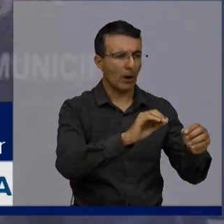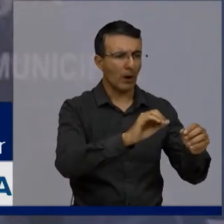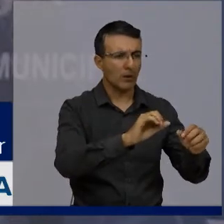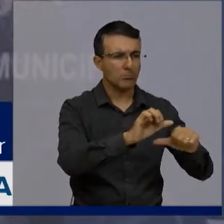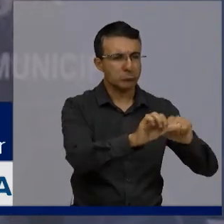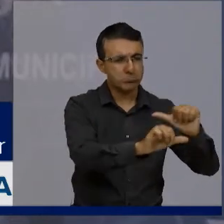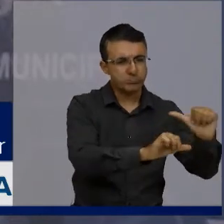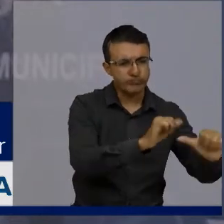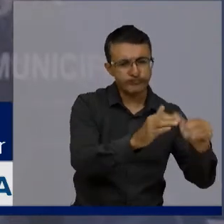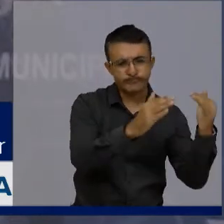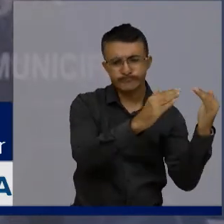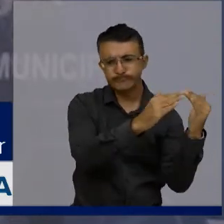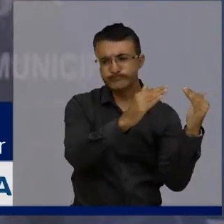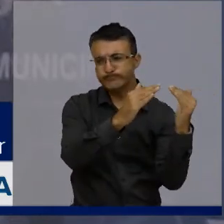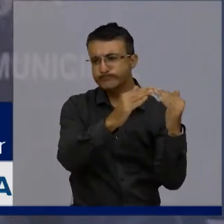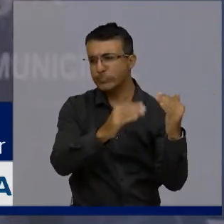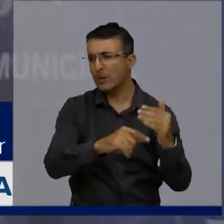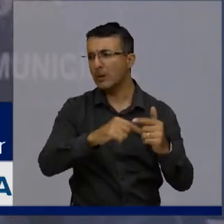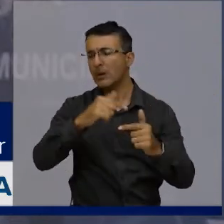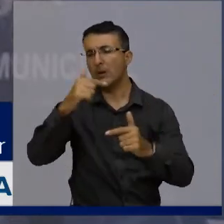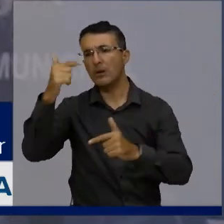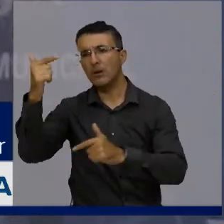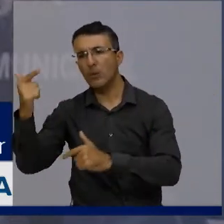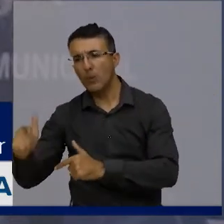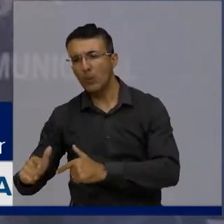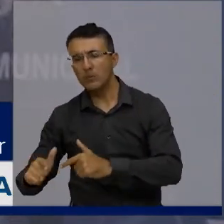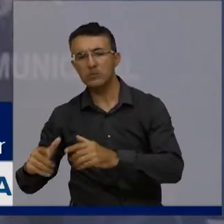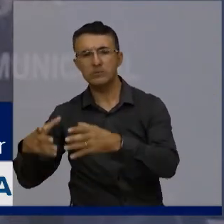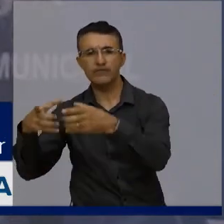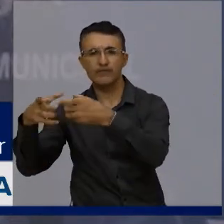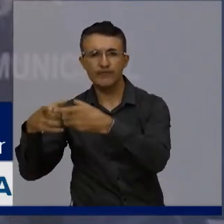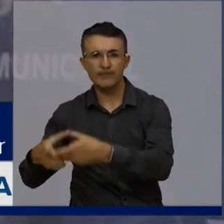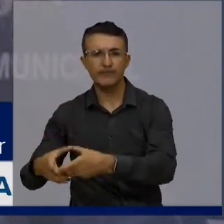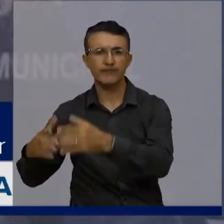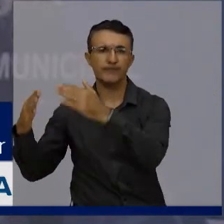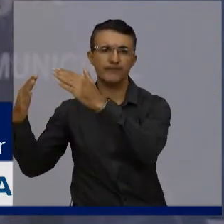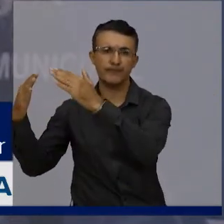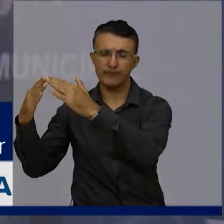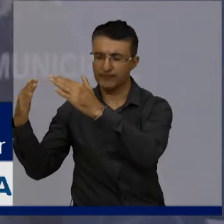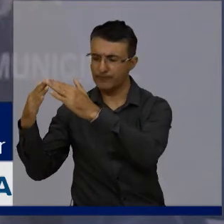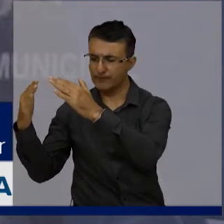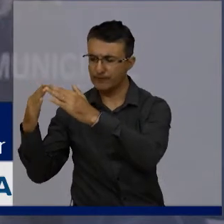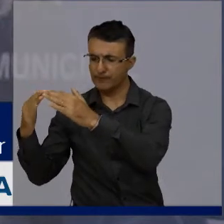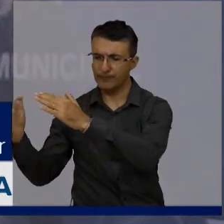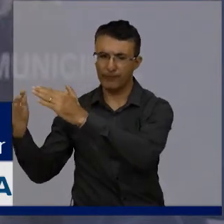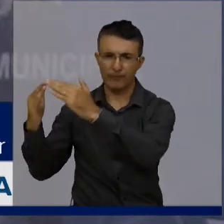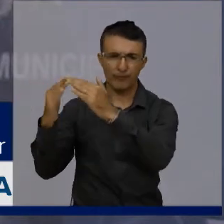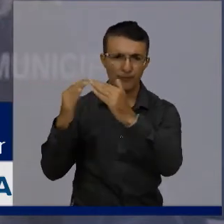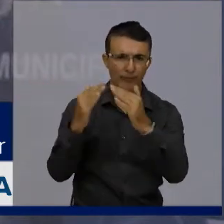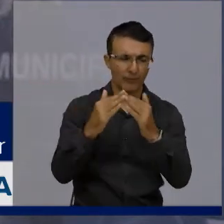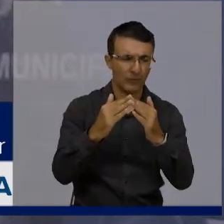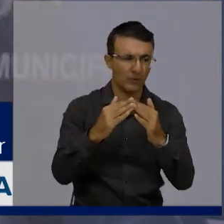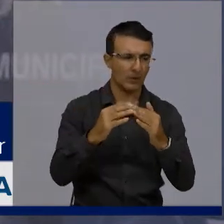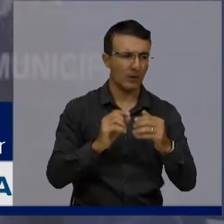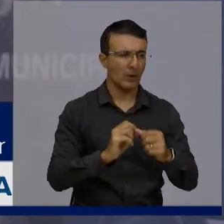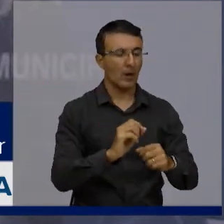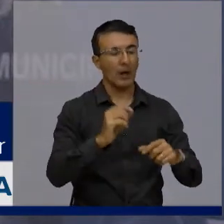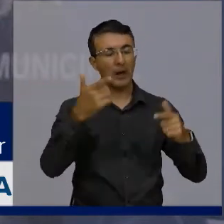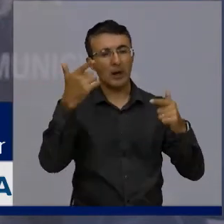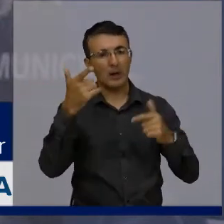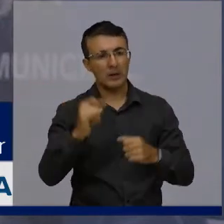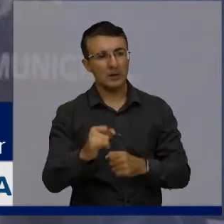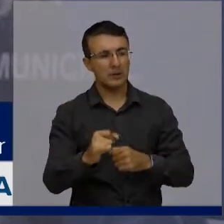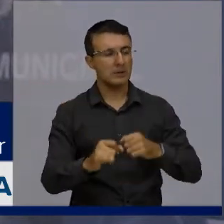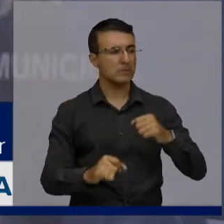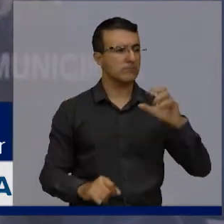estradas, extração de madeira e outras atividades humanas, alerta a pesquisa. A relação entre desmatamento e tráfico de